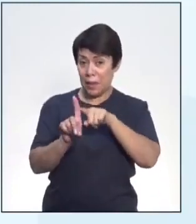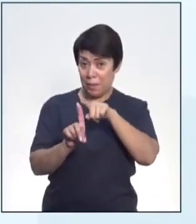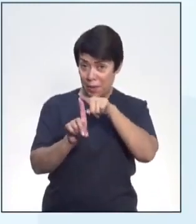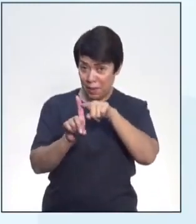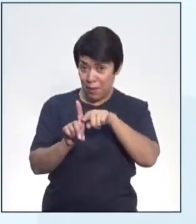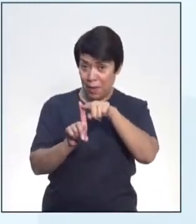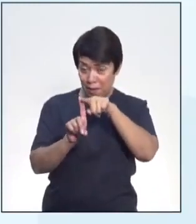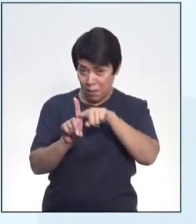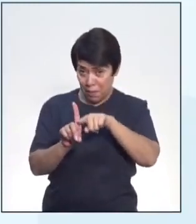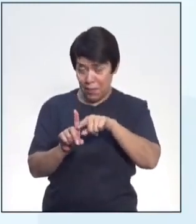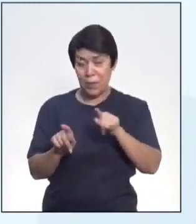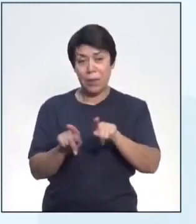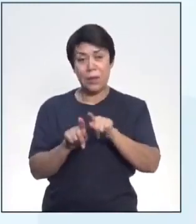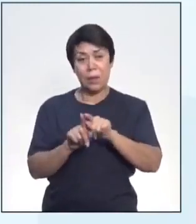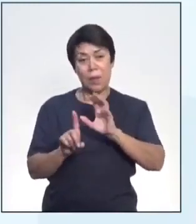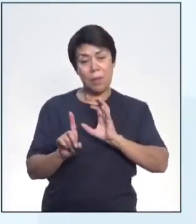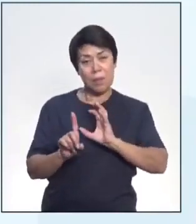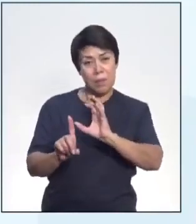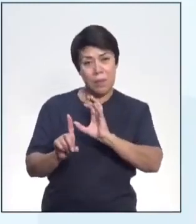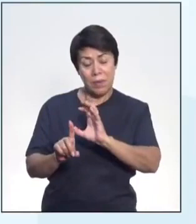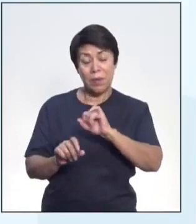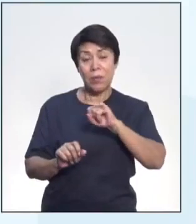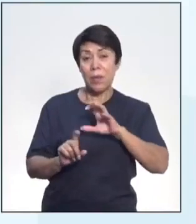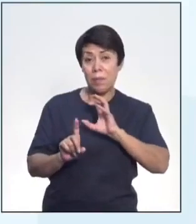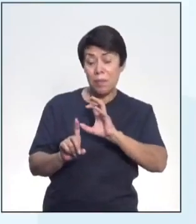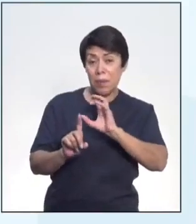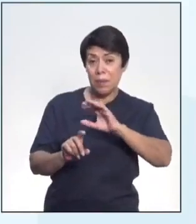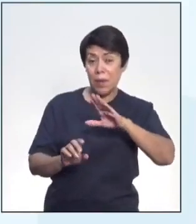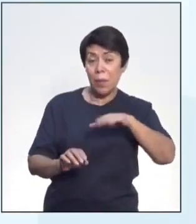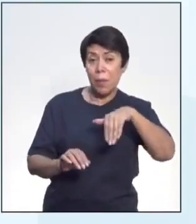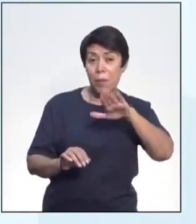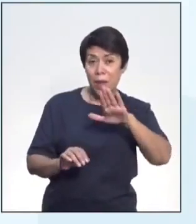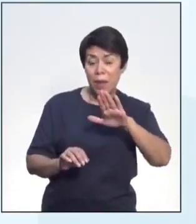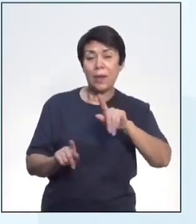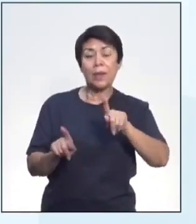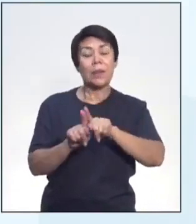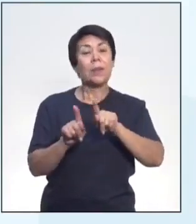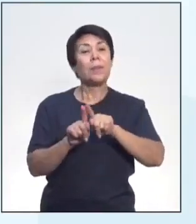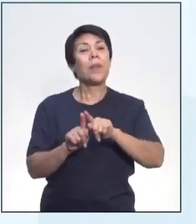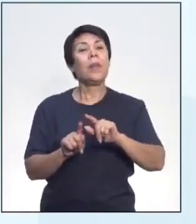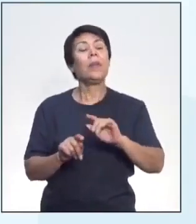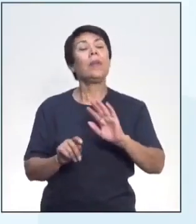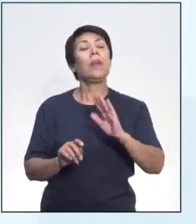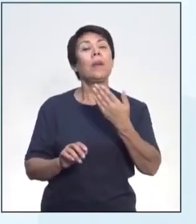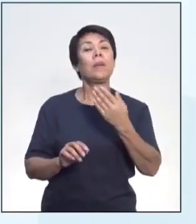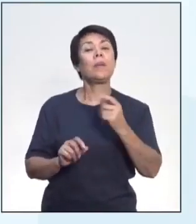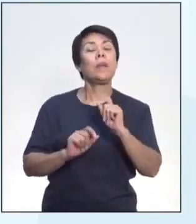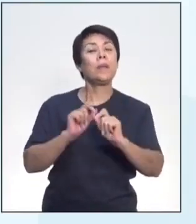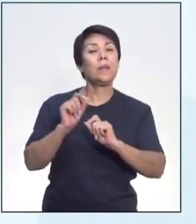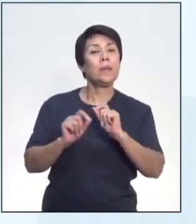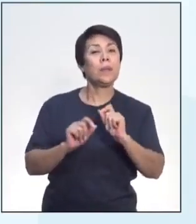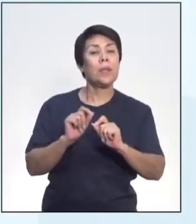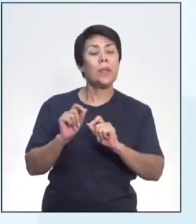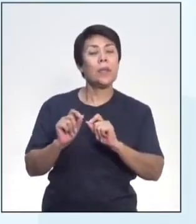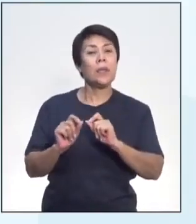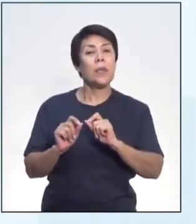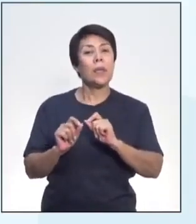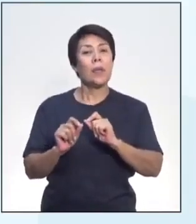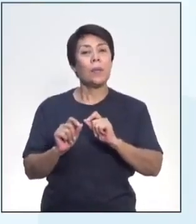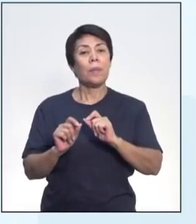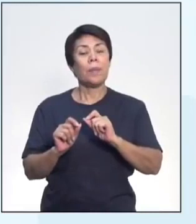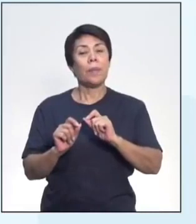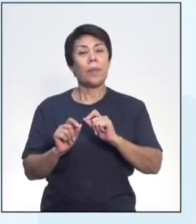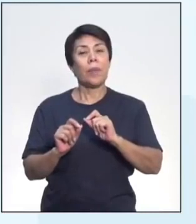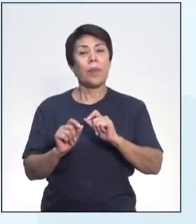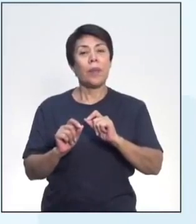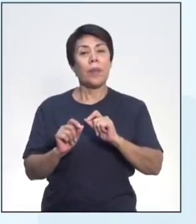ela acontece com ela. Quando eu aumento a pressão, há um deslocamento da reação ao sentido que tenha menor